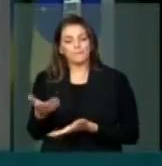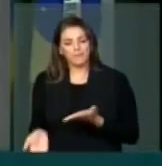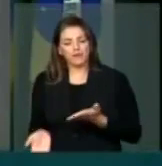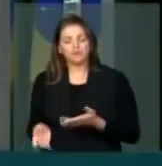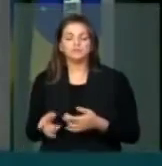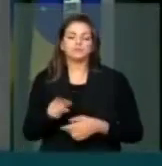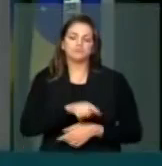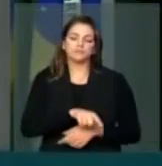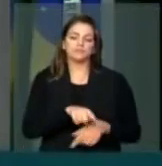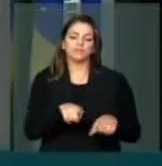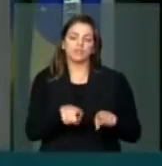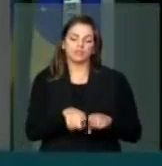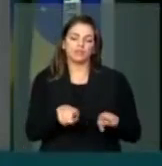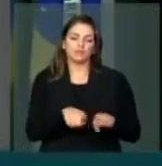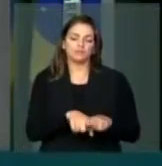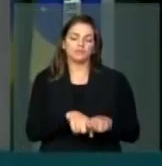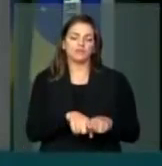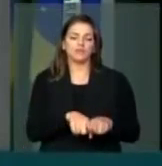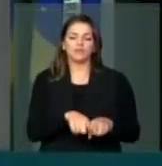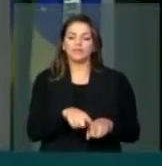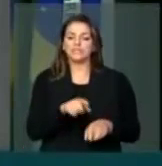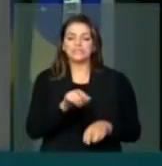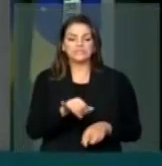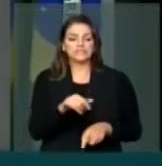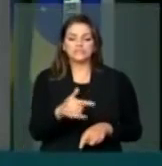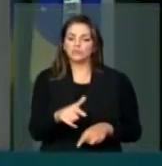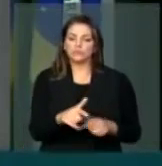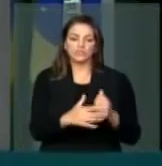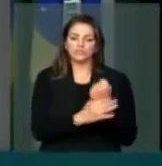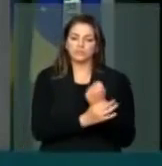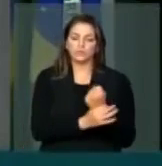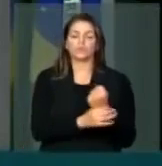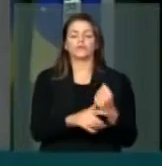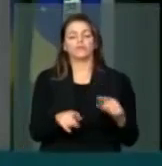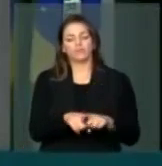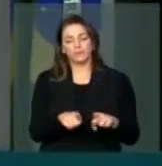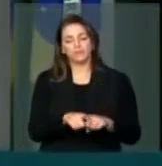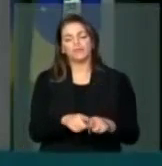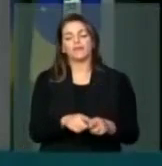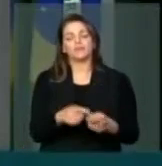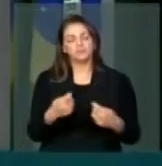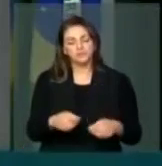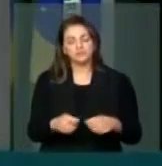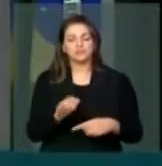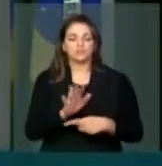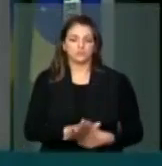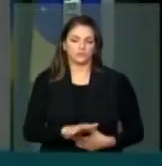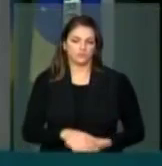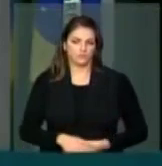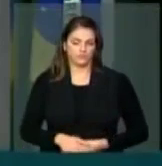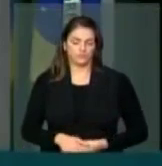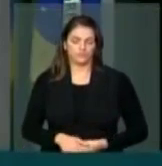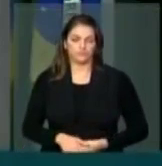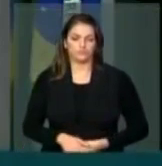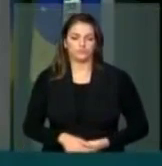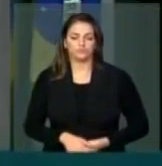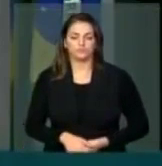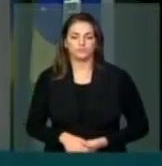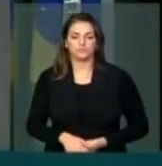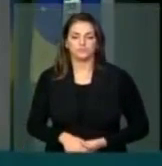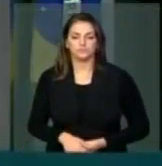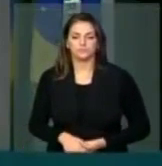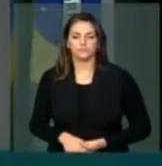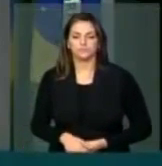também aqueles que, né, não tiveram financiamento e precisam de uma cobertura. Estamos vindo de anos bons, né,